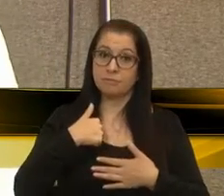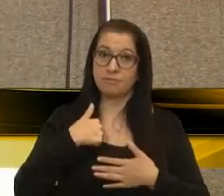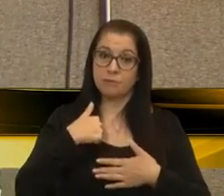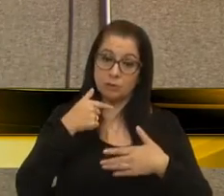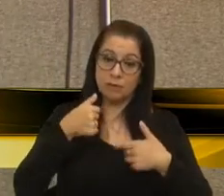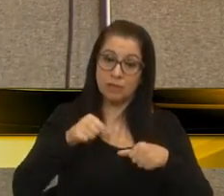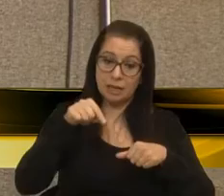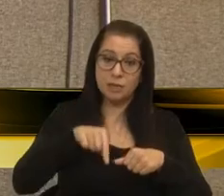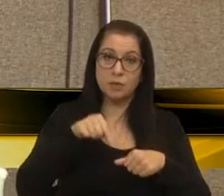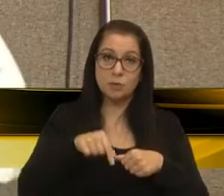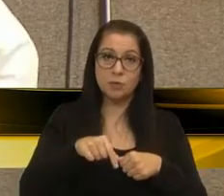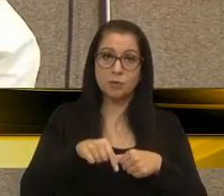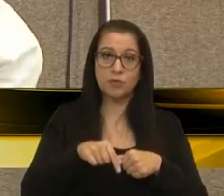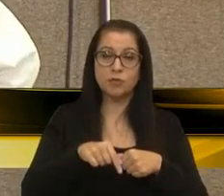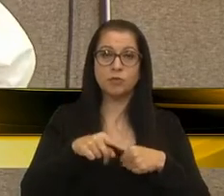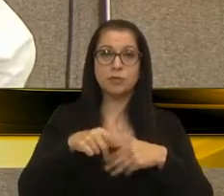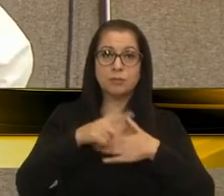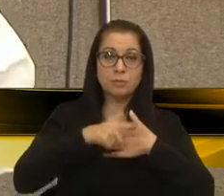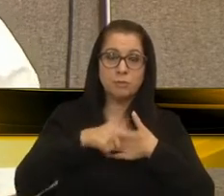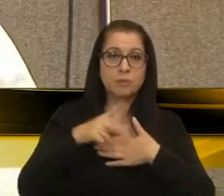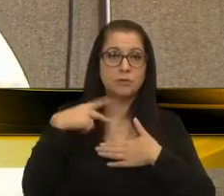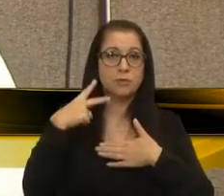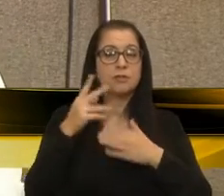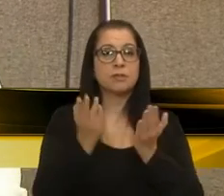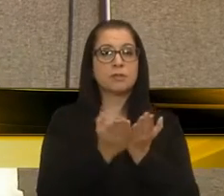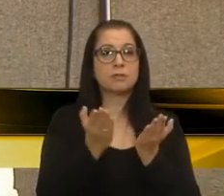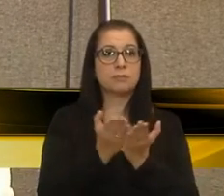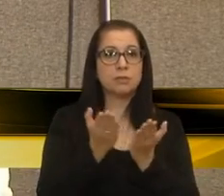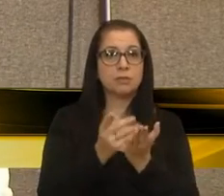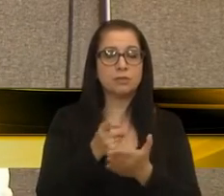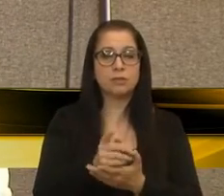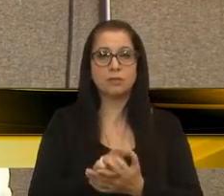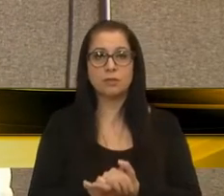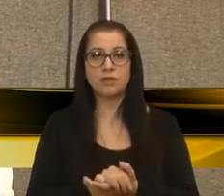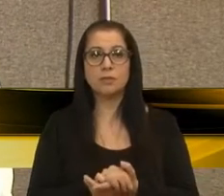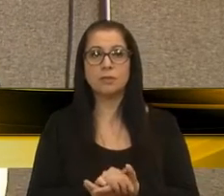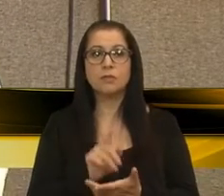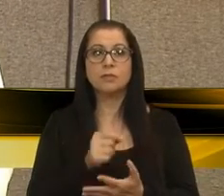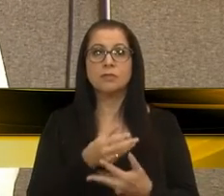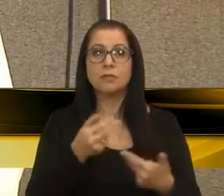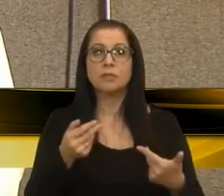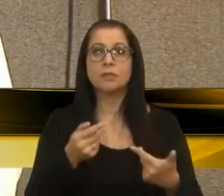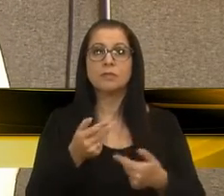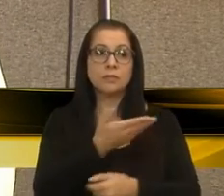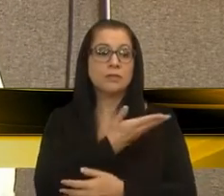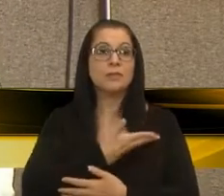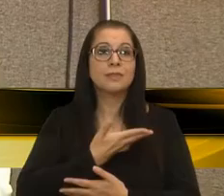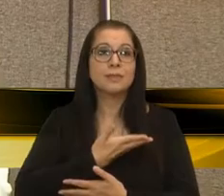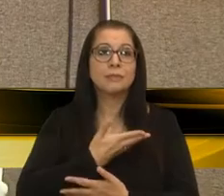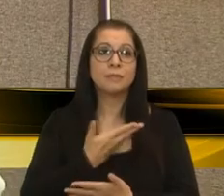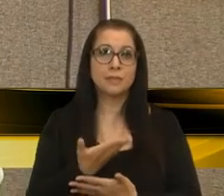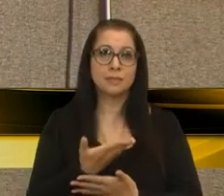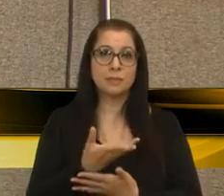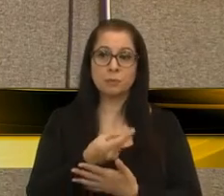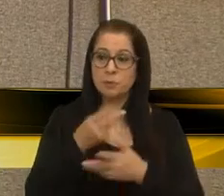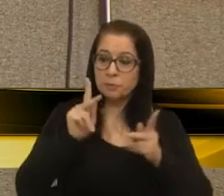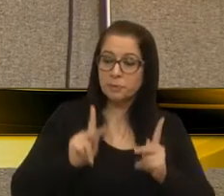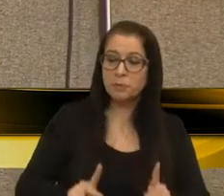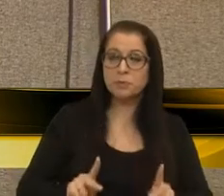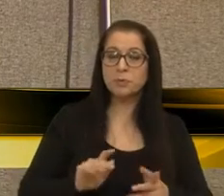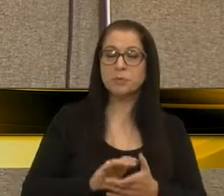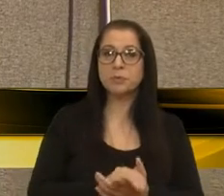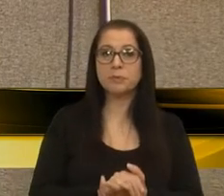está aqui hoje, nesse cargo hoje, dizer que estudei, foi ali que estudei, dizer que muitos amigos, muitas